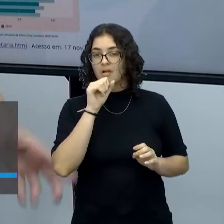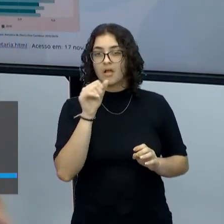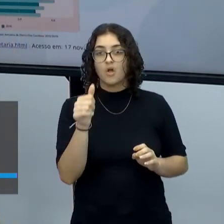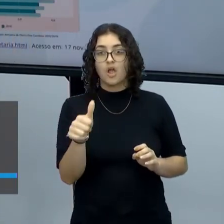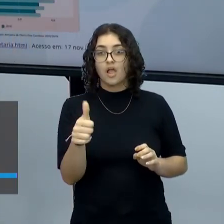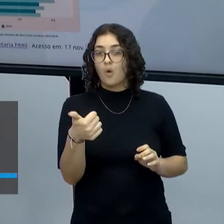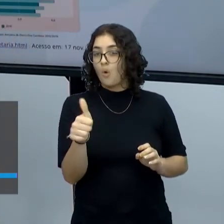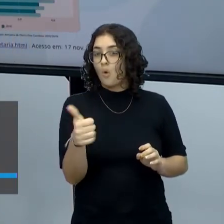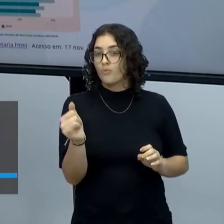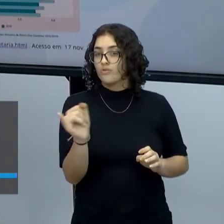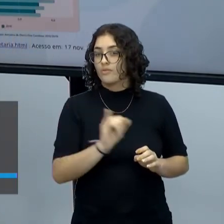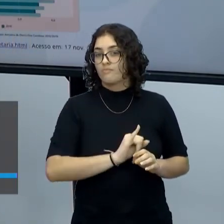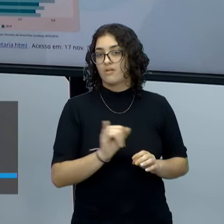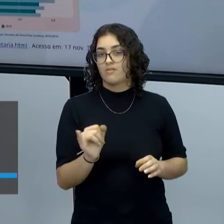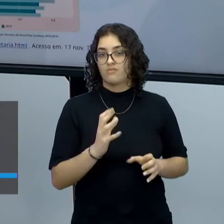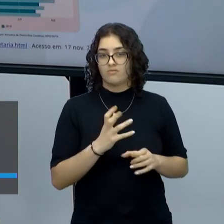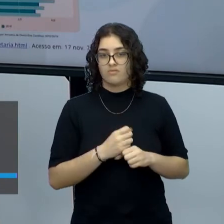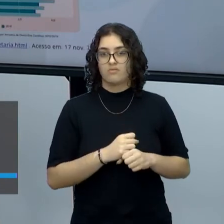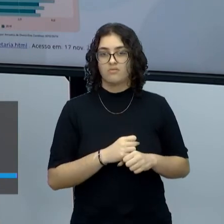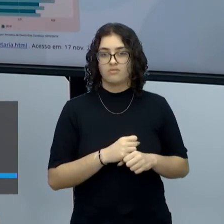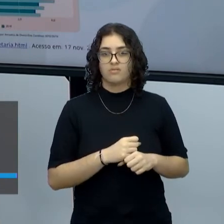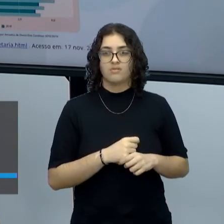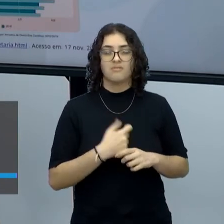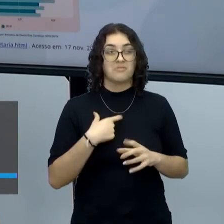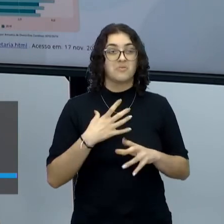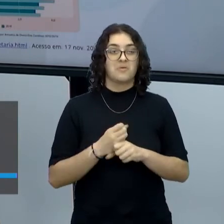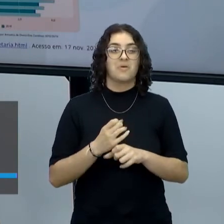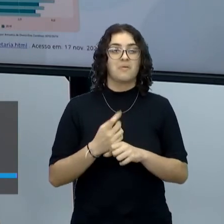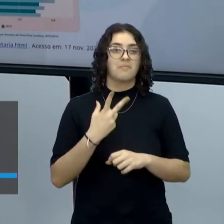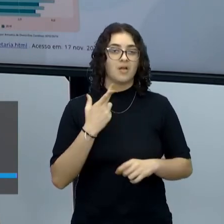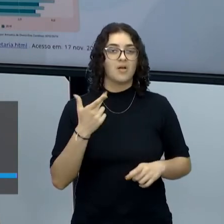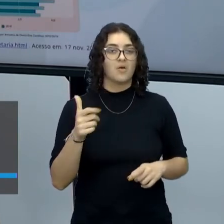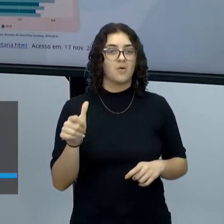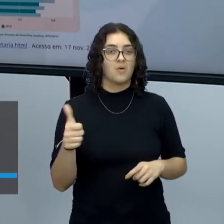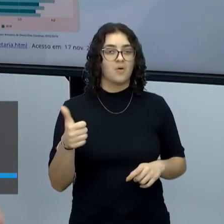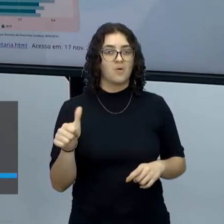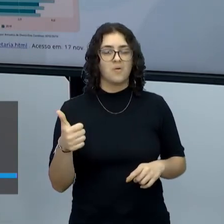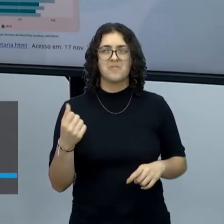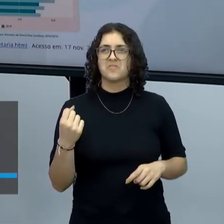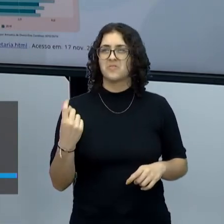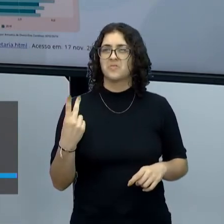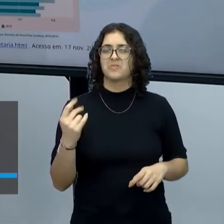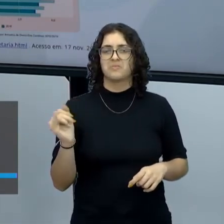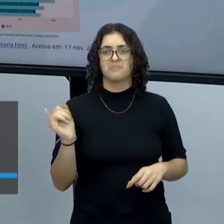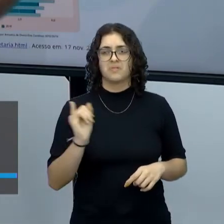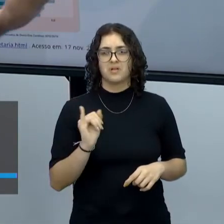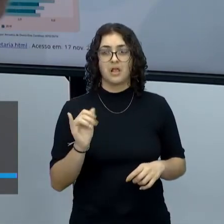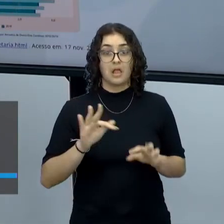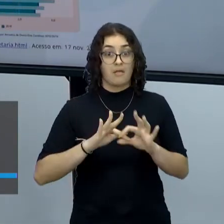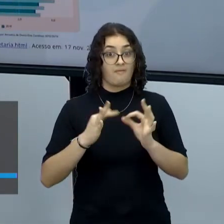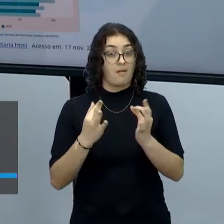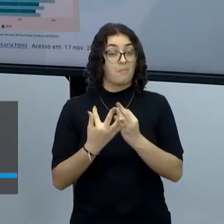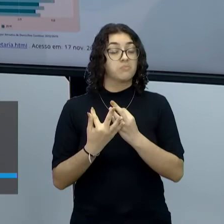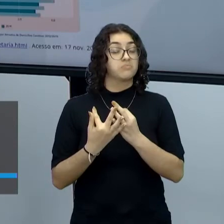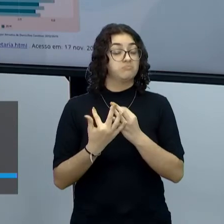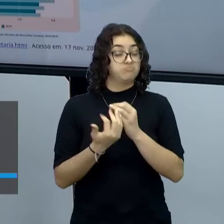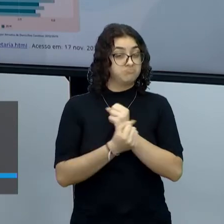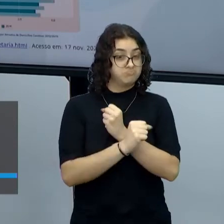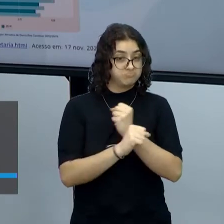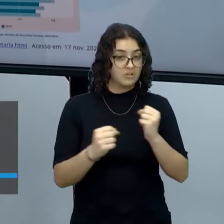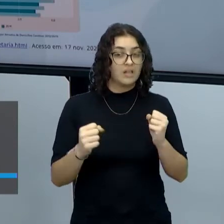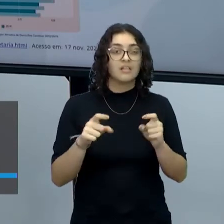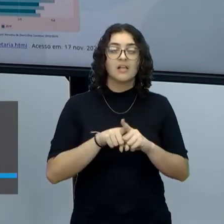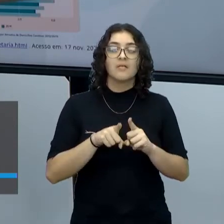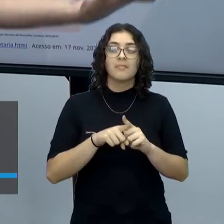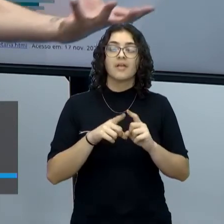11 irmãos, né? Peraí, eu teria até que fazer um cálculo, mas acho que era por aí, 10, 11 irmãos. Ou seja, era uma família grande com um casal